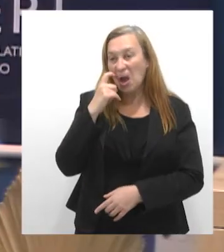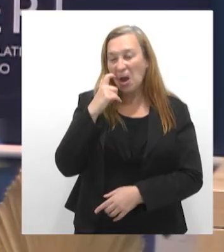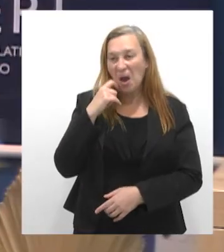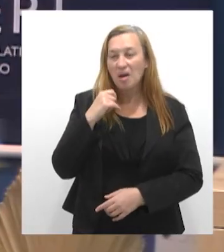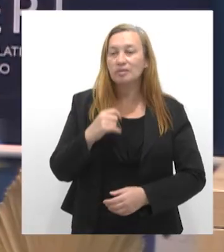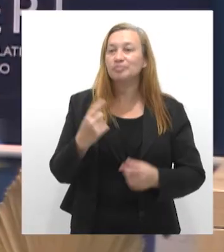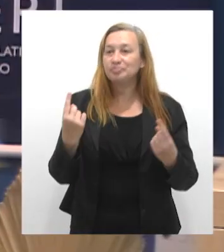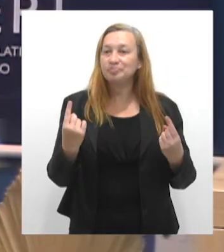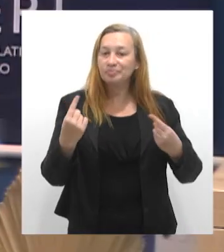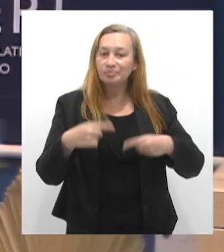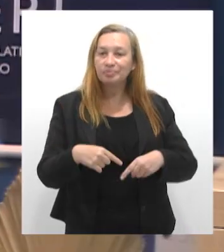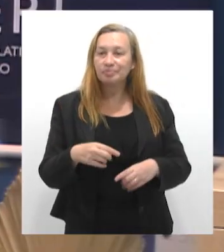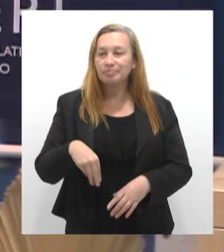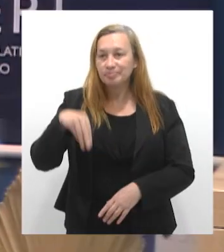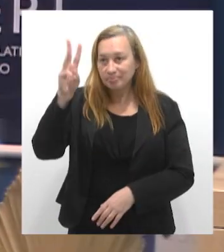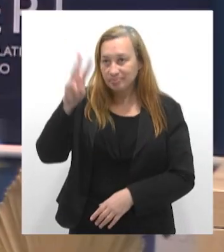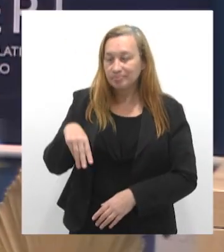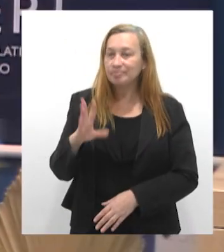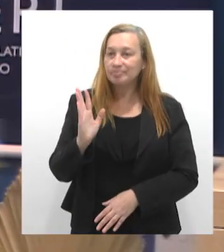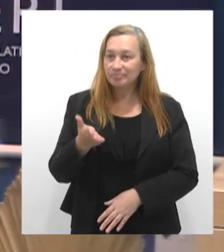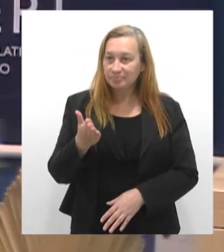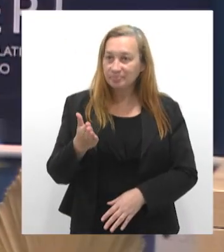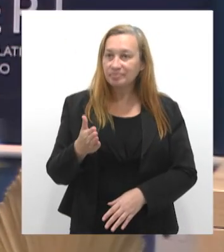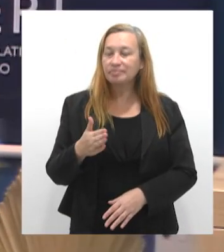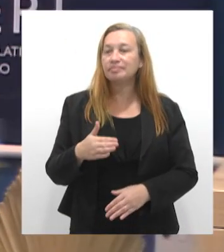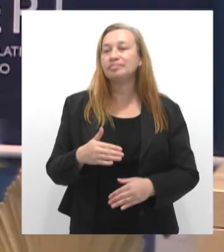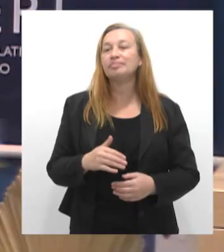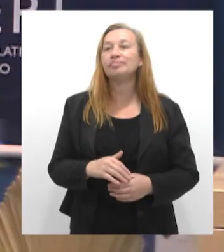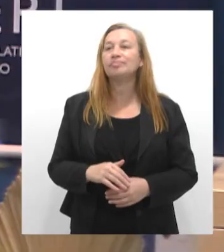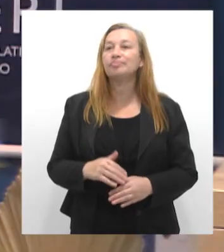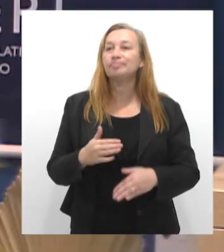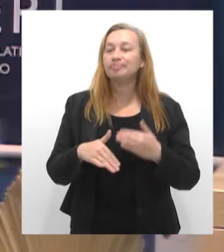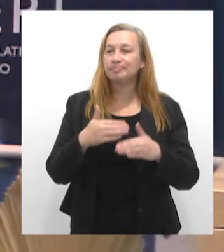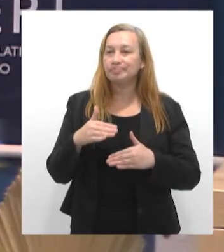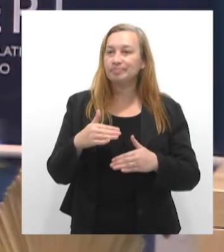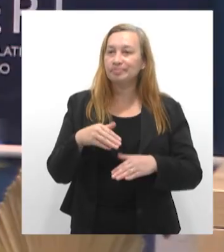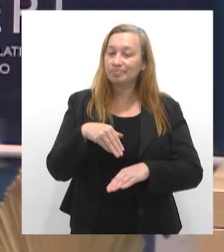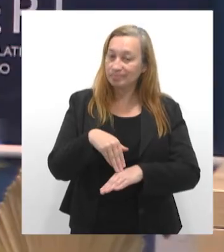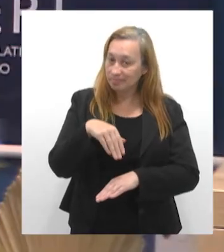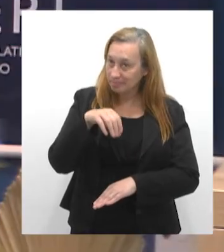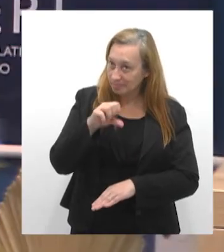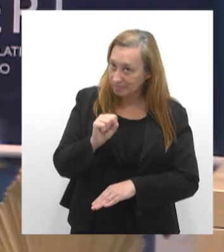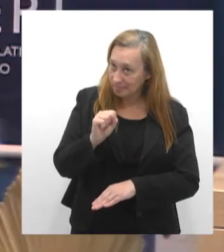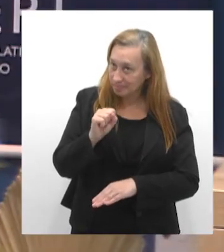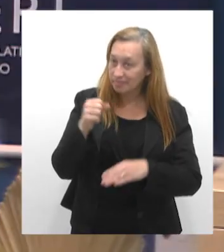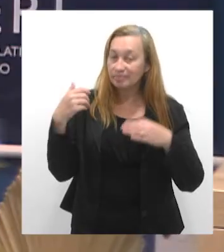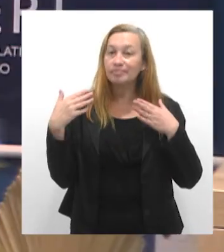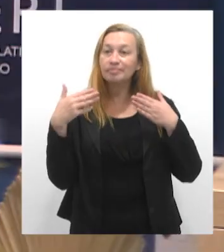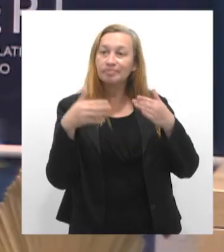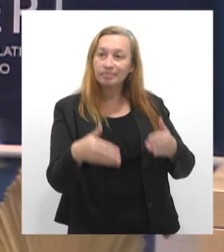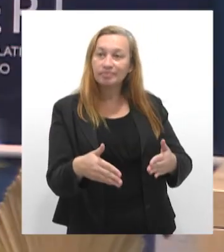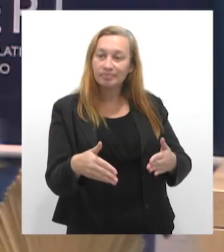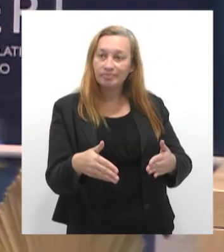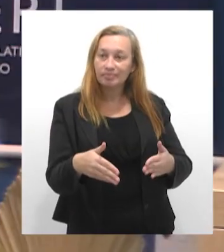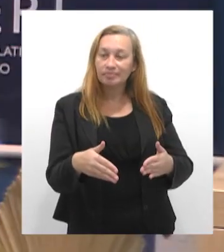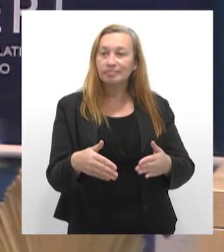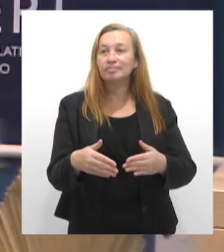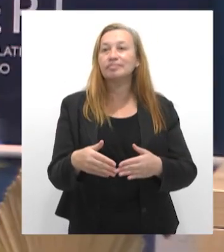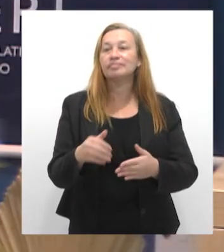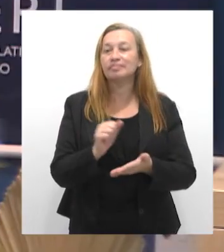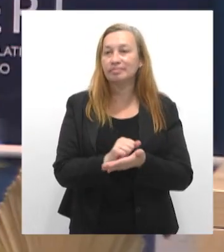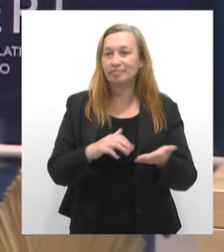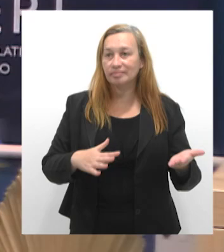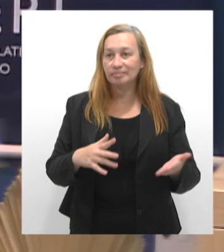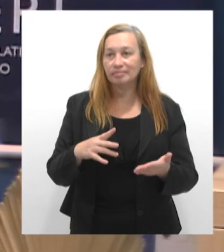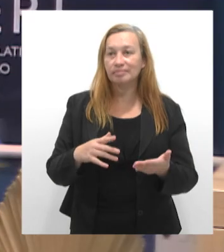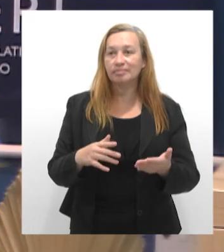um desafio para quem já foi tão longe, de repente, é a construção de um mestrado focado na atividade legislativa.